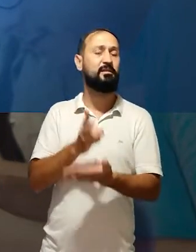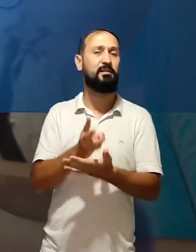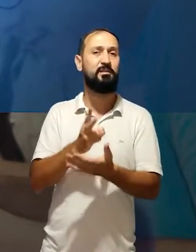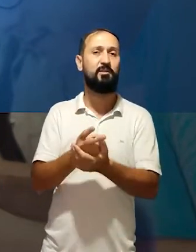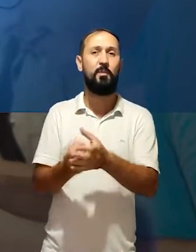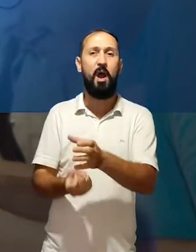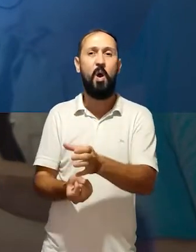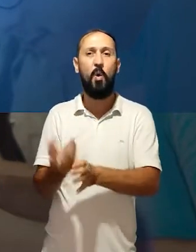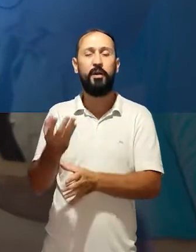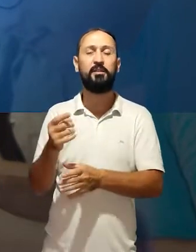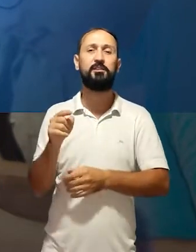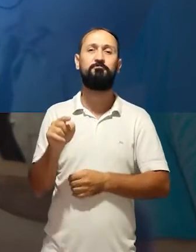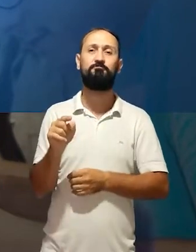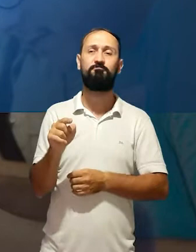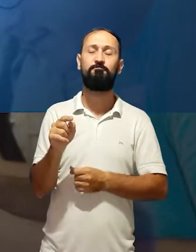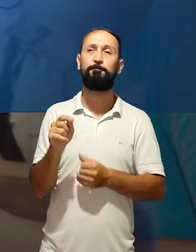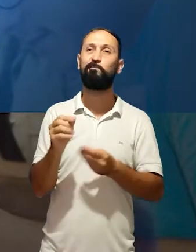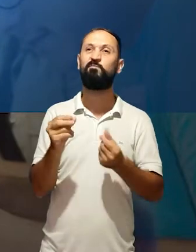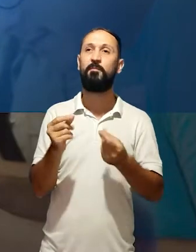tinha uma origem